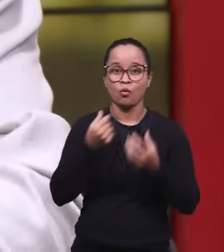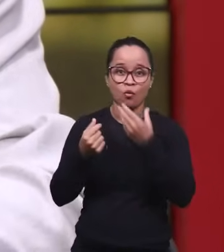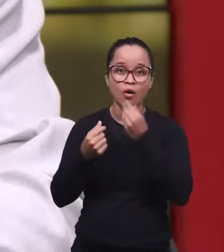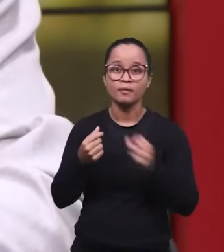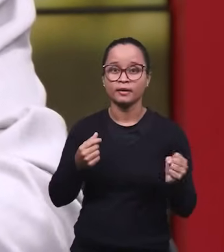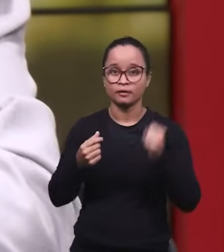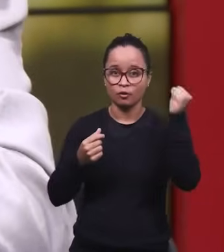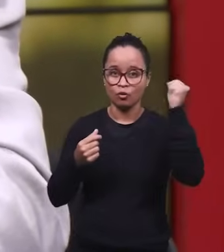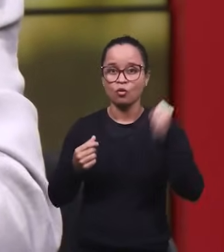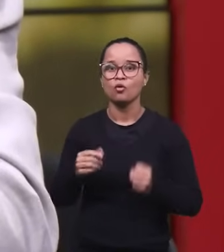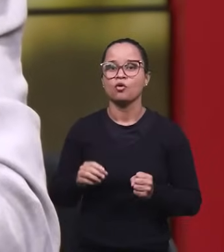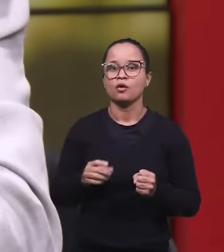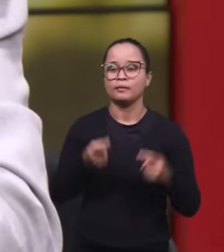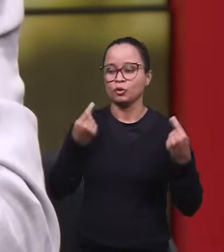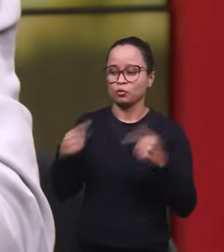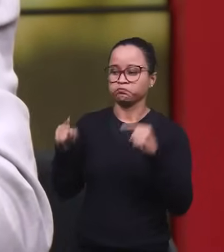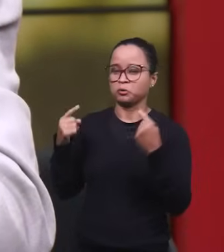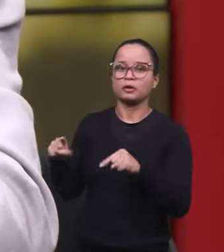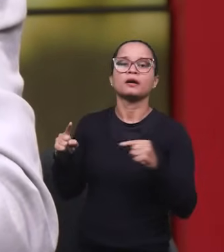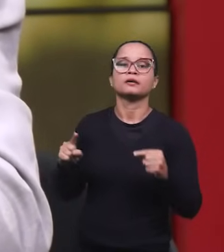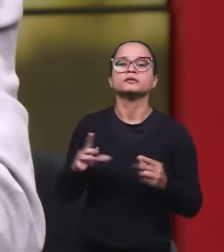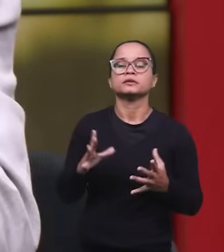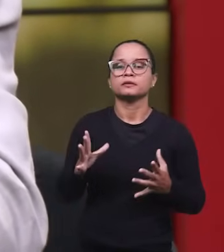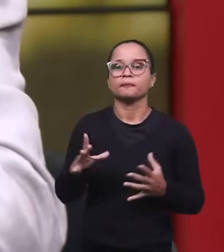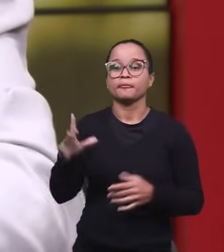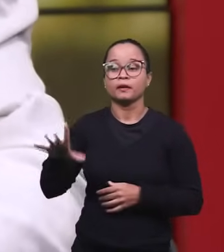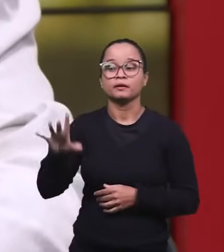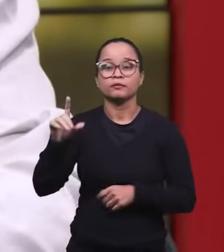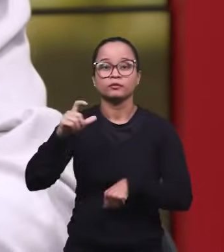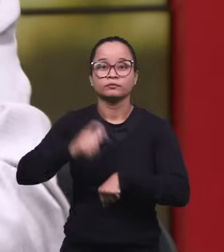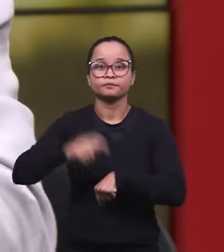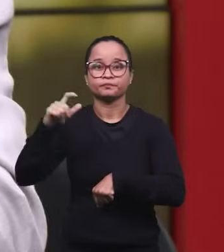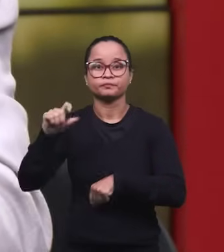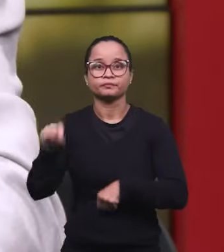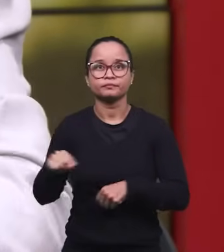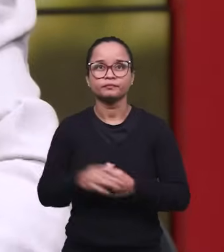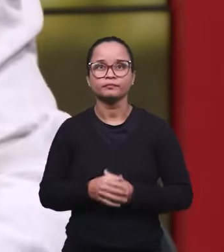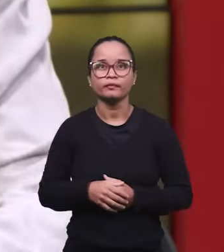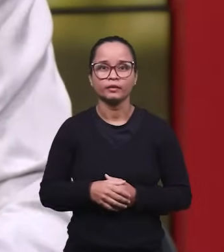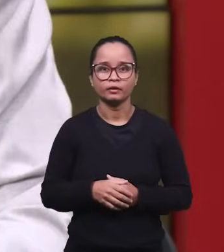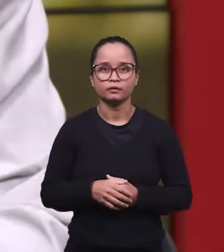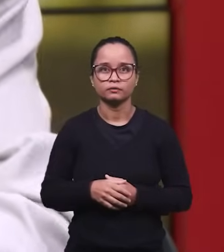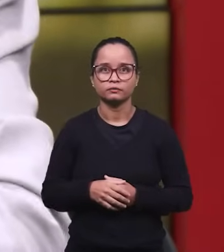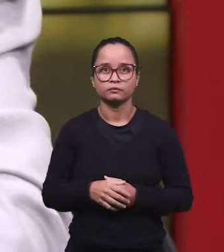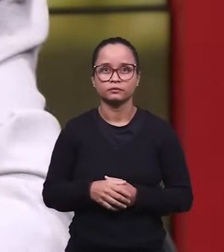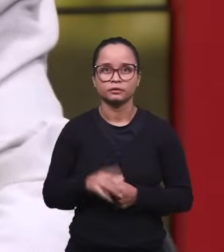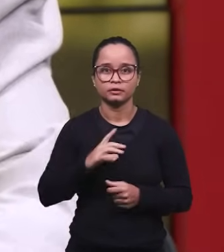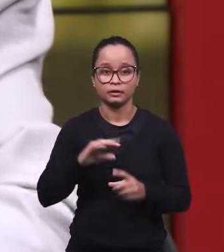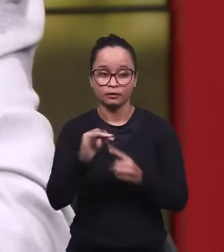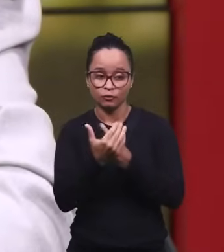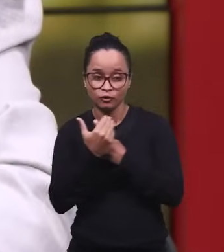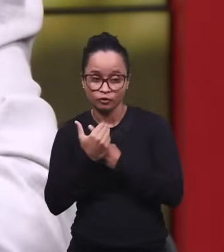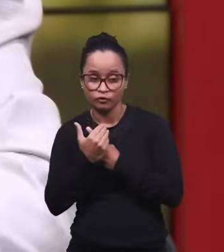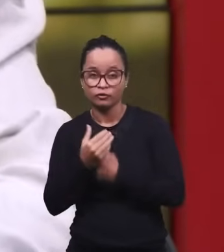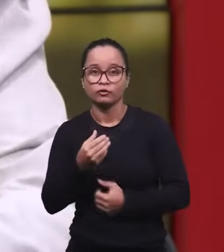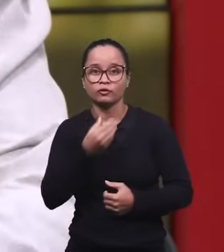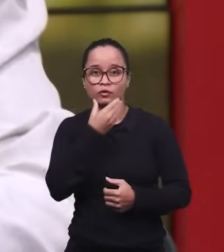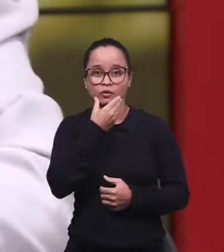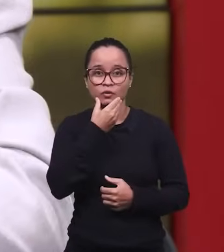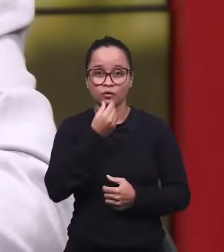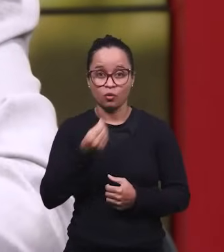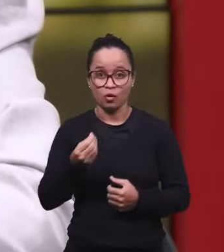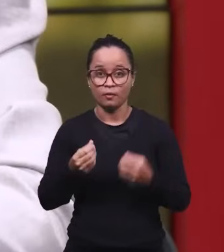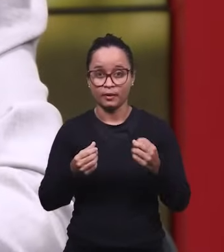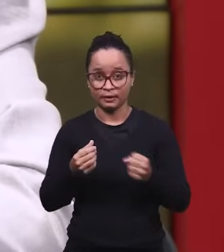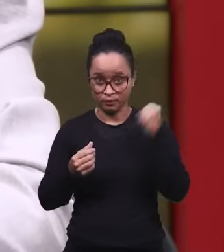Saul, e ele estava exatamente nesse momento em que ele se preservava, se protegia de Saul, e